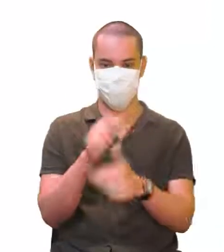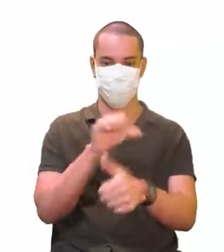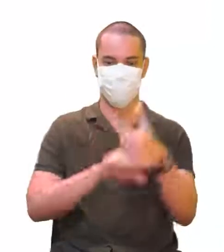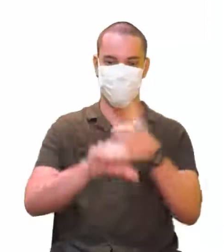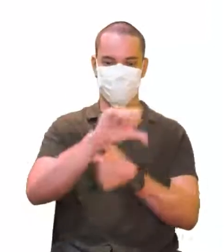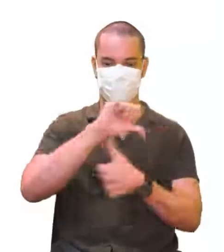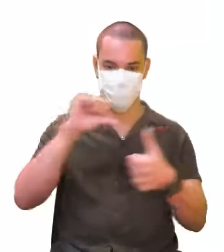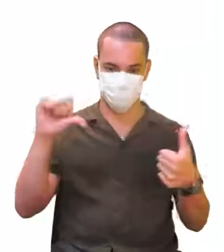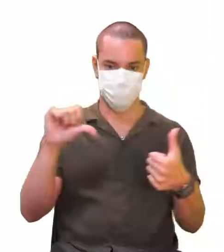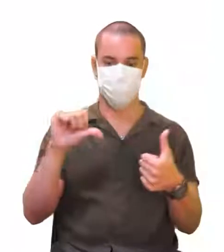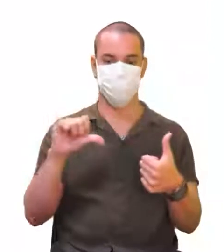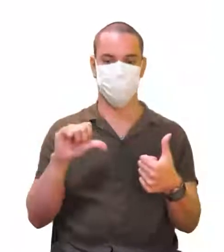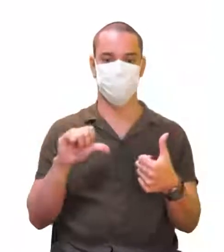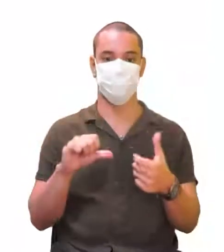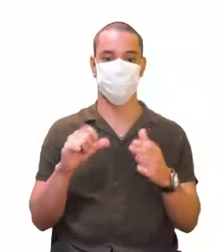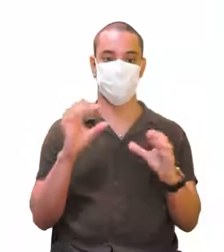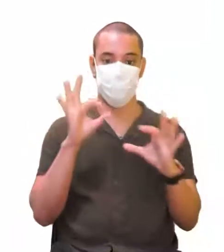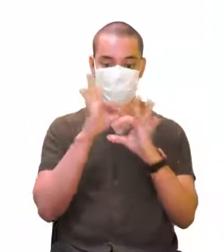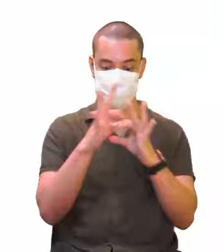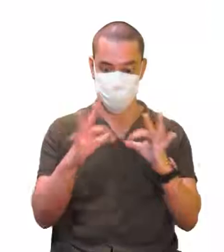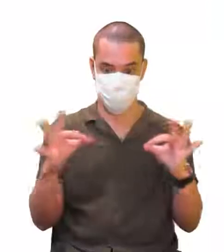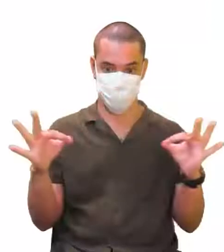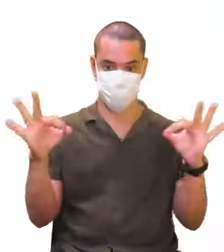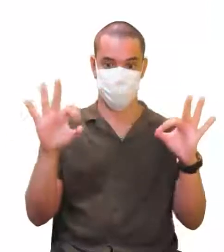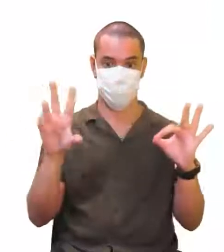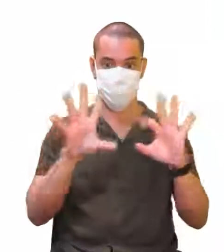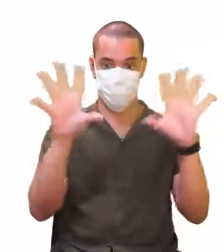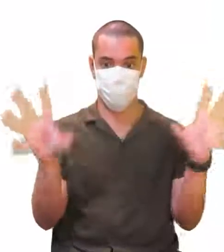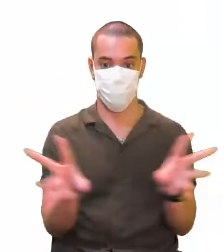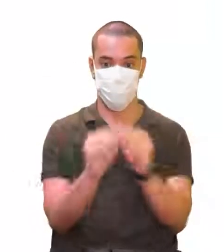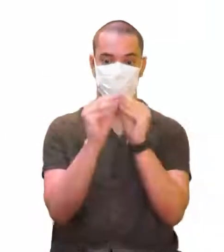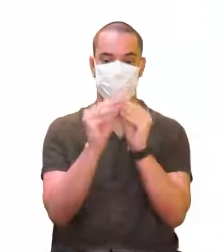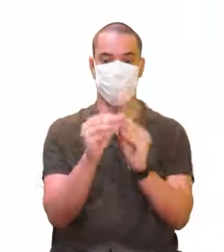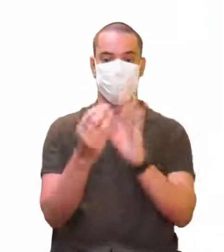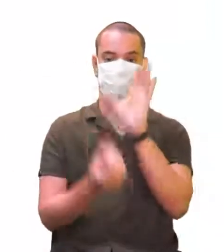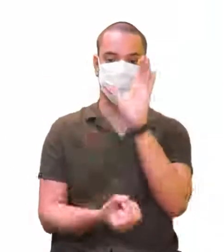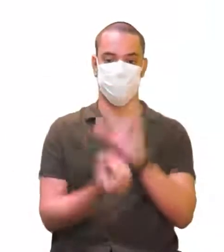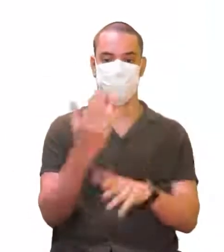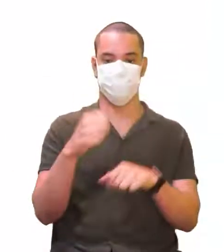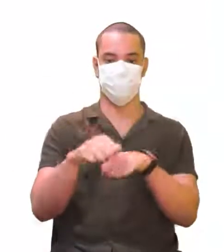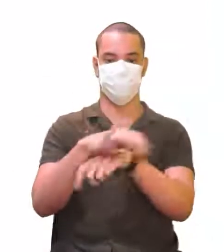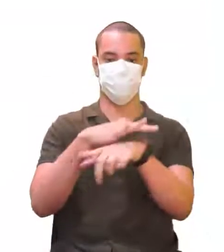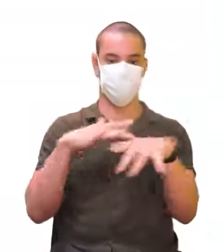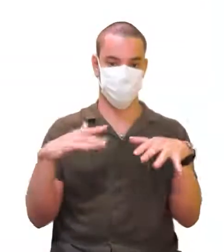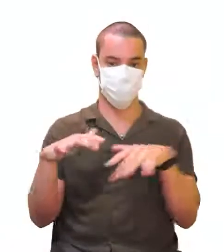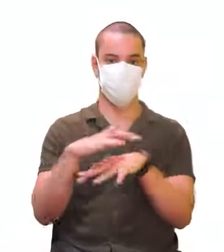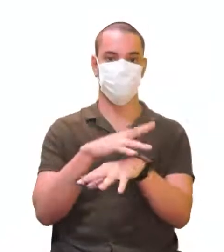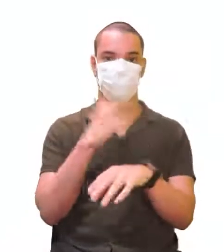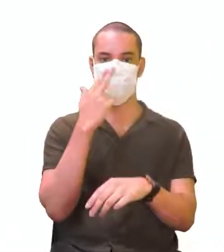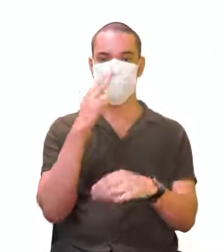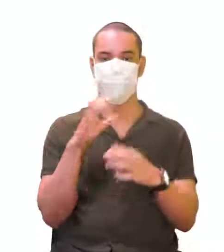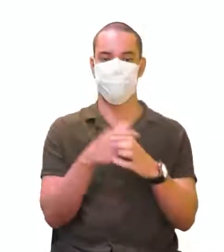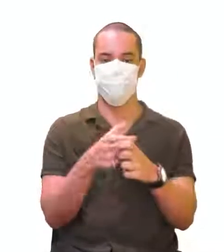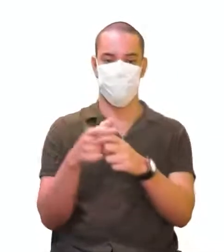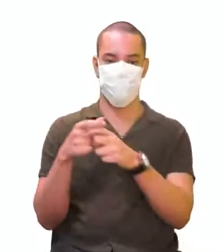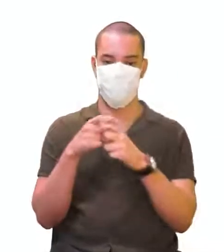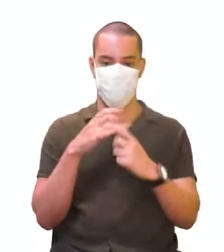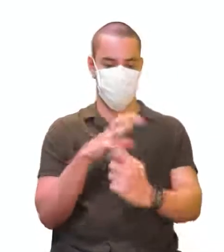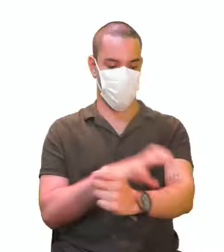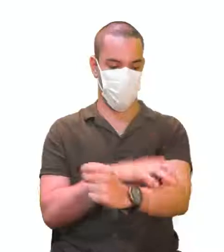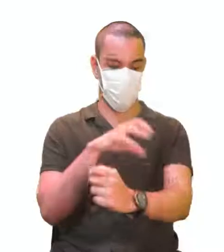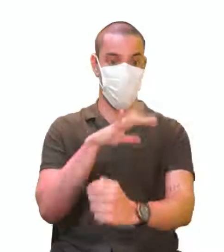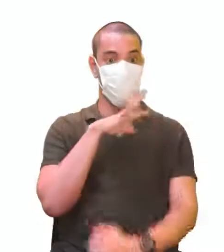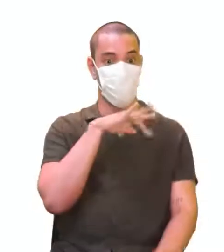pessoas eram misturadas, as hemácias se juntavam, formando aglomerados semelhantes a coágulos,